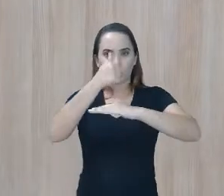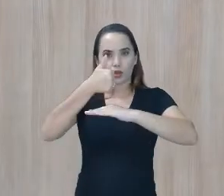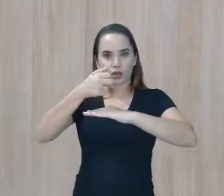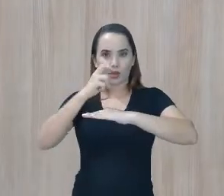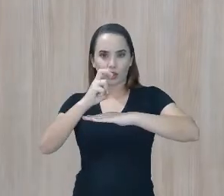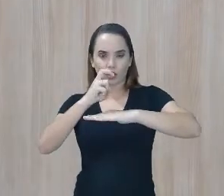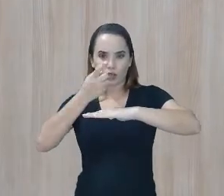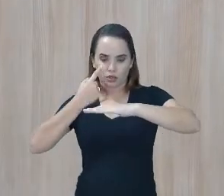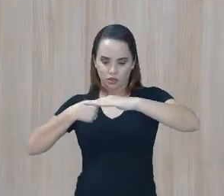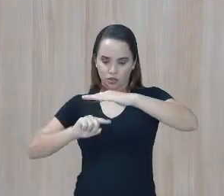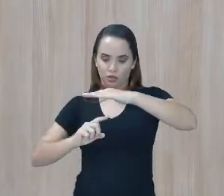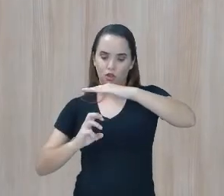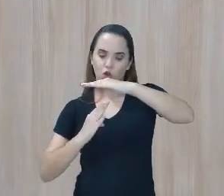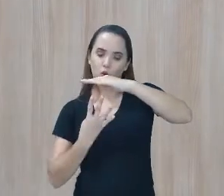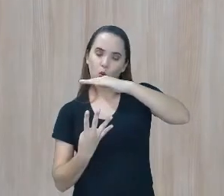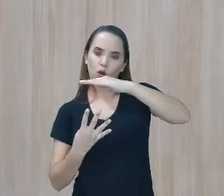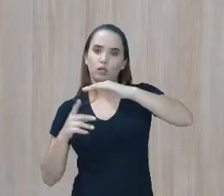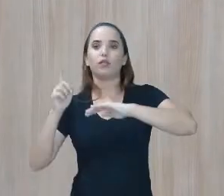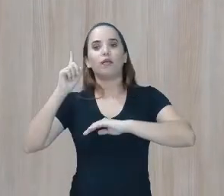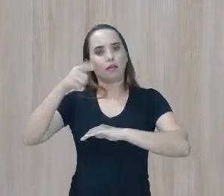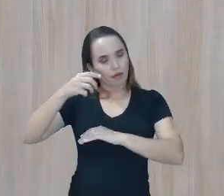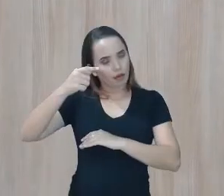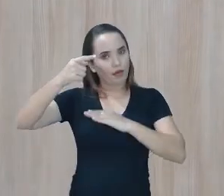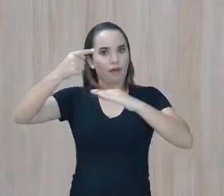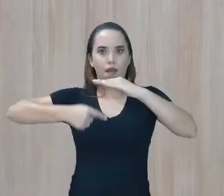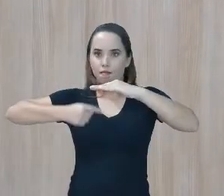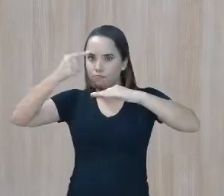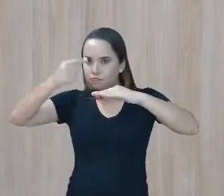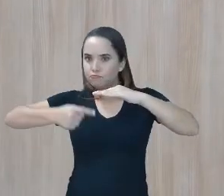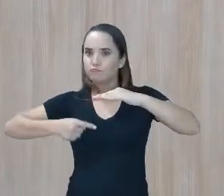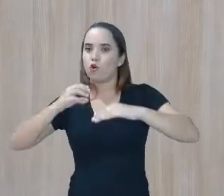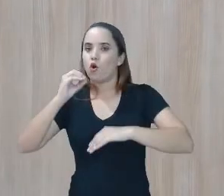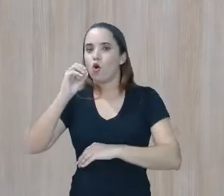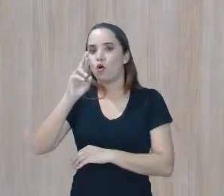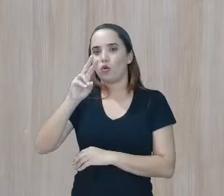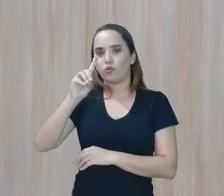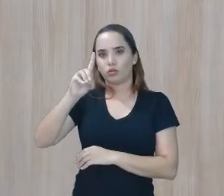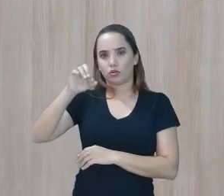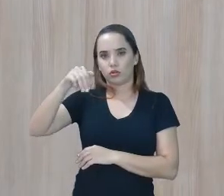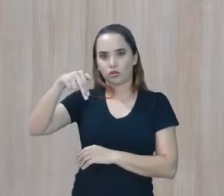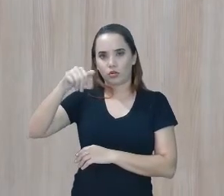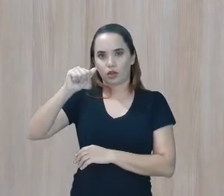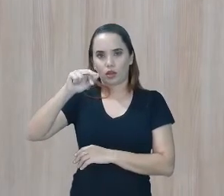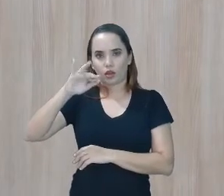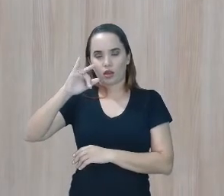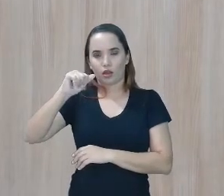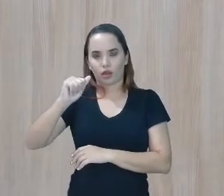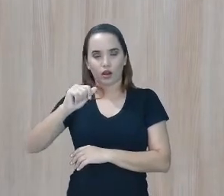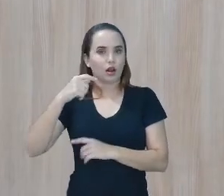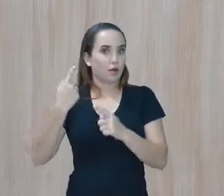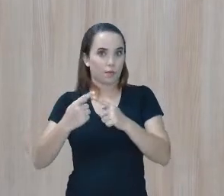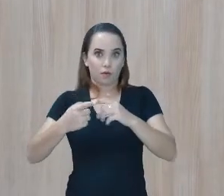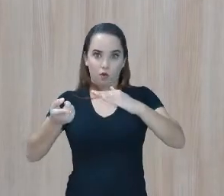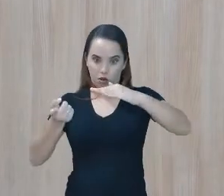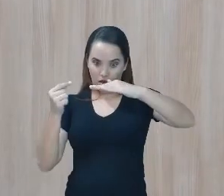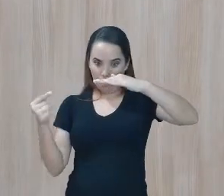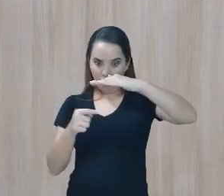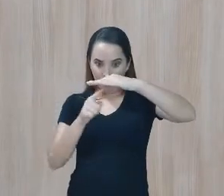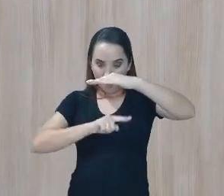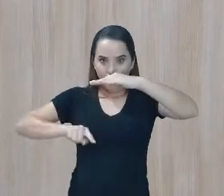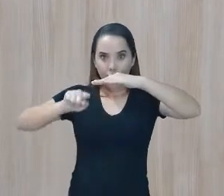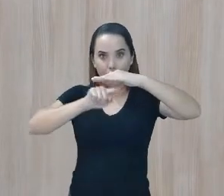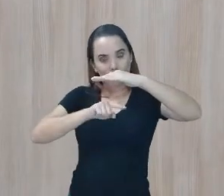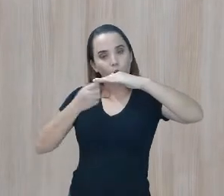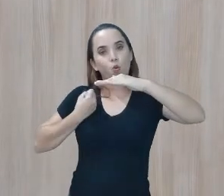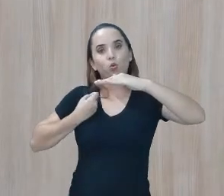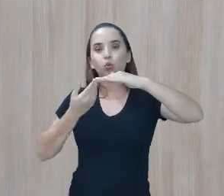como eu tinha falado anteriormente, ou seja, é uma fração em que o número de baixo ele não é 10, não é 100, não é 1000. Nesse caso, é o que